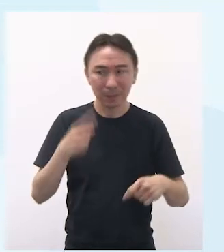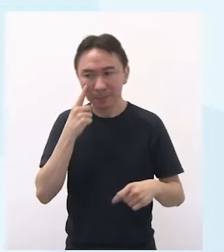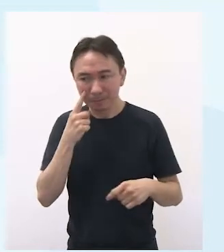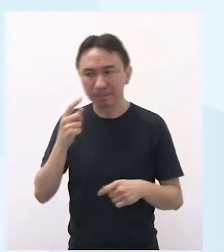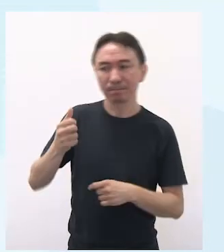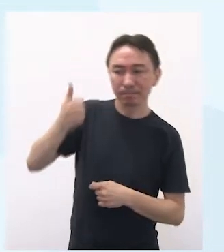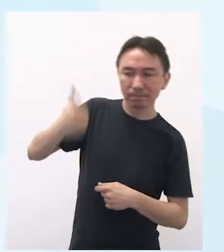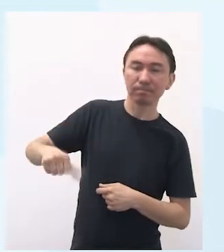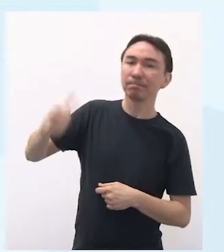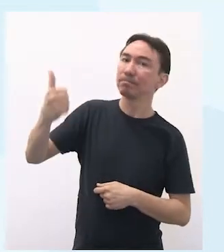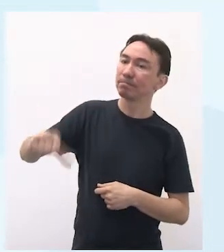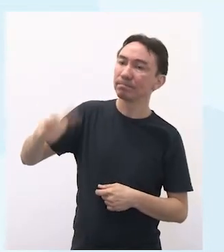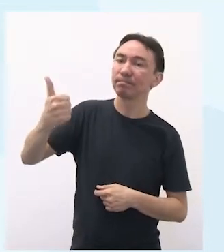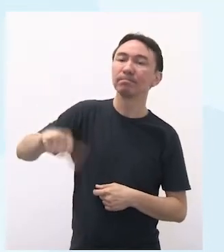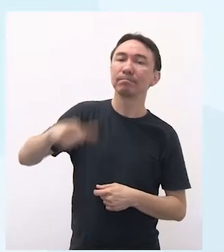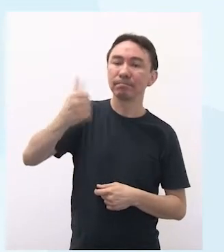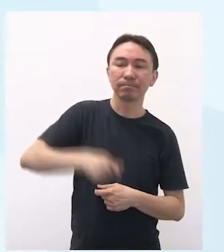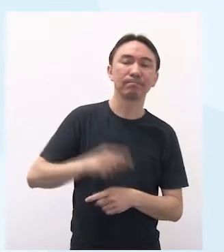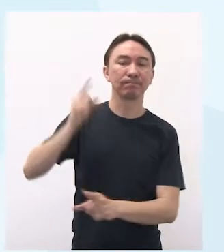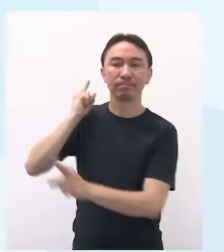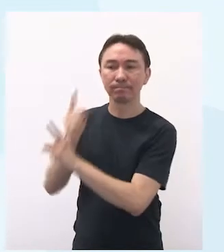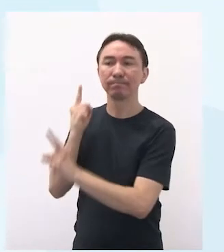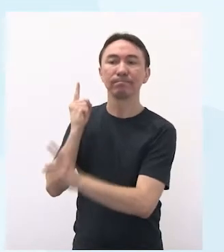encontra. Próximo.